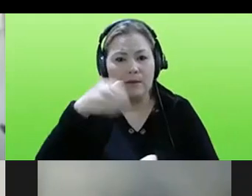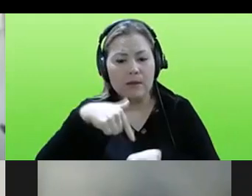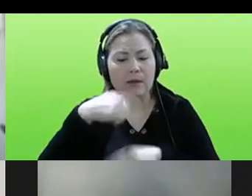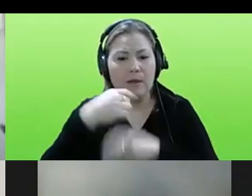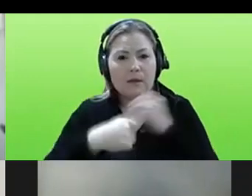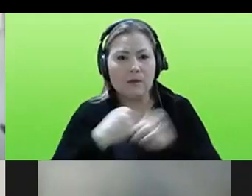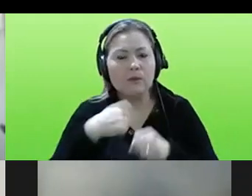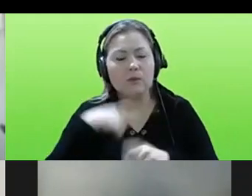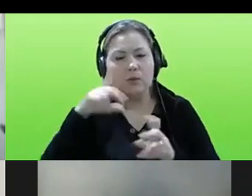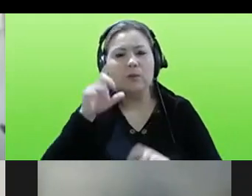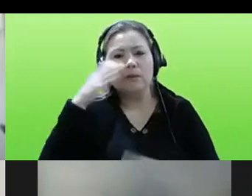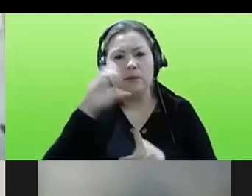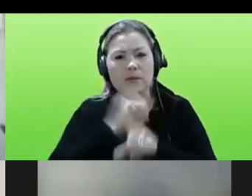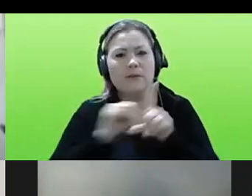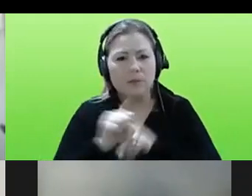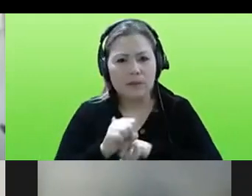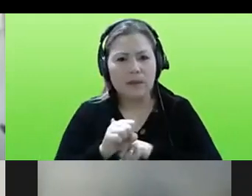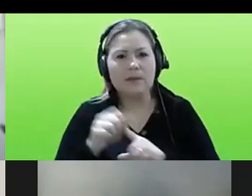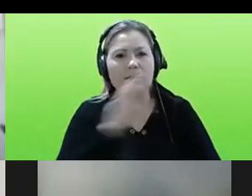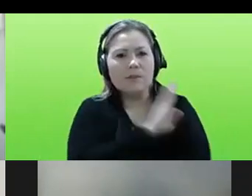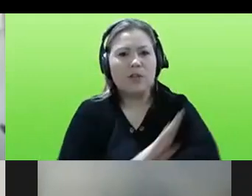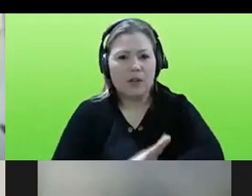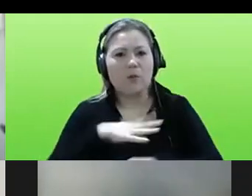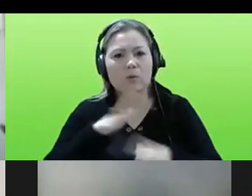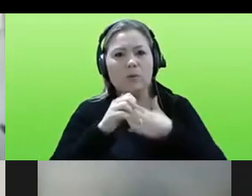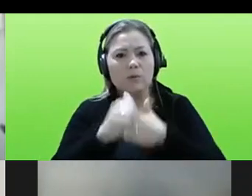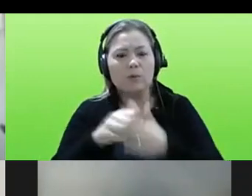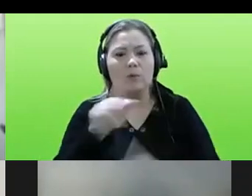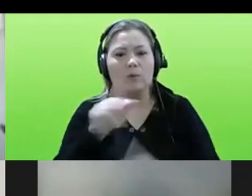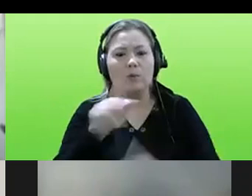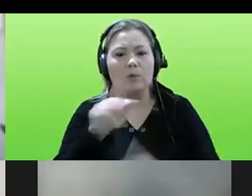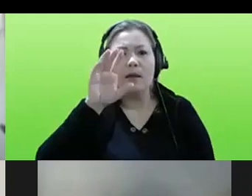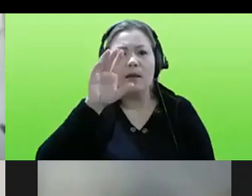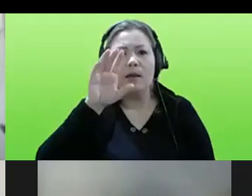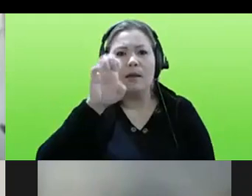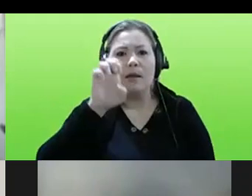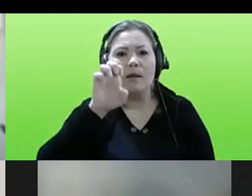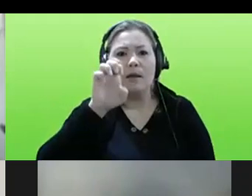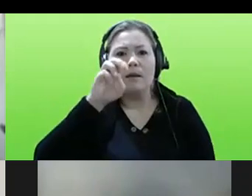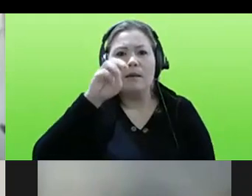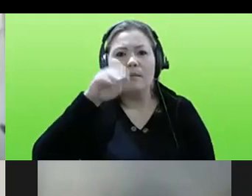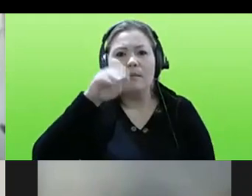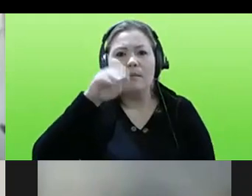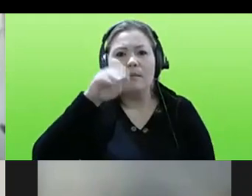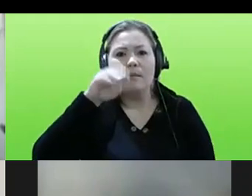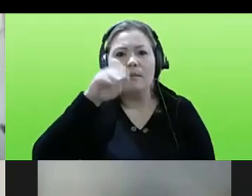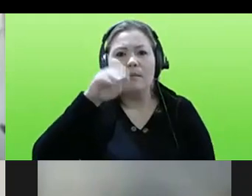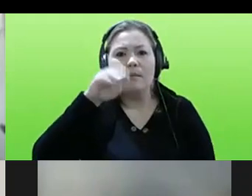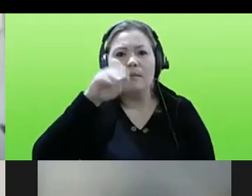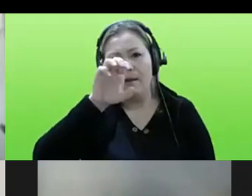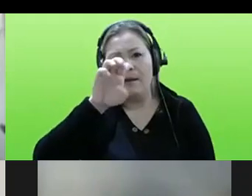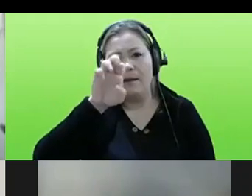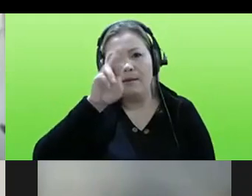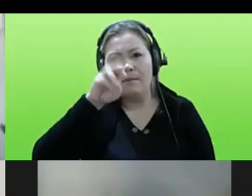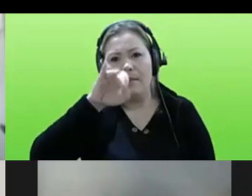Ciências Sociais, bacharelado. Eu sou orientando do professor Ermílio e o meu tema é trabalhar os